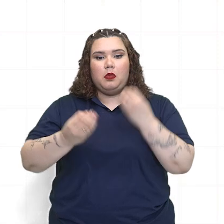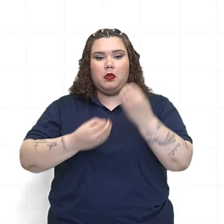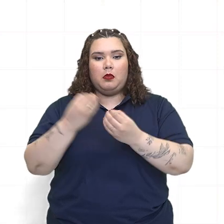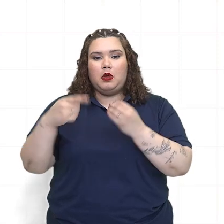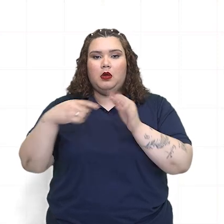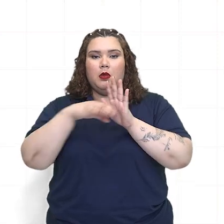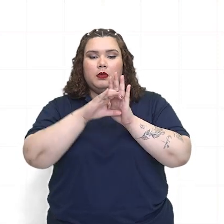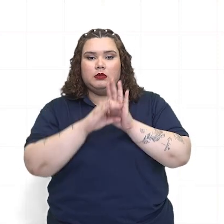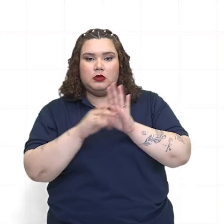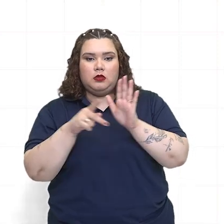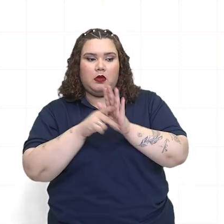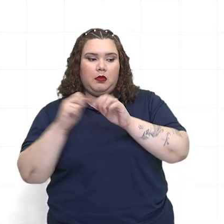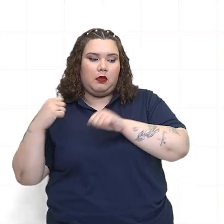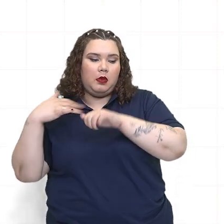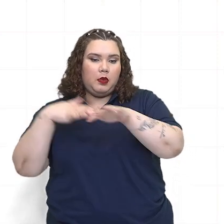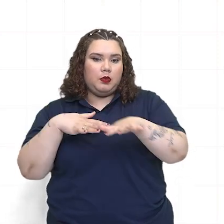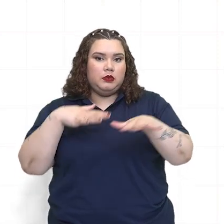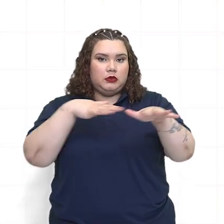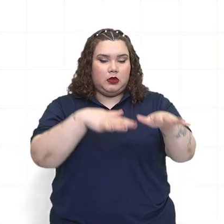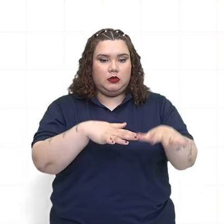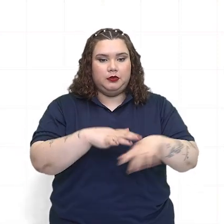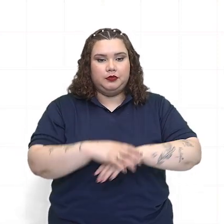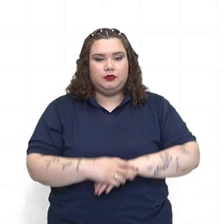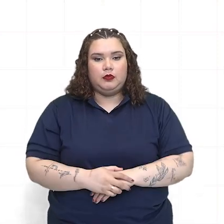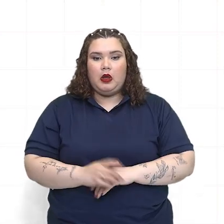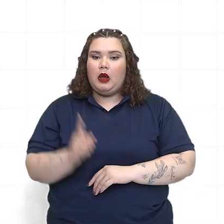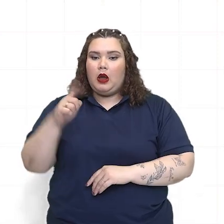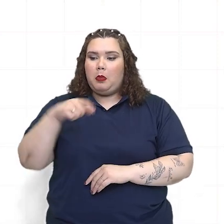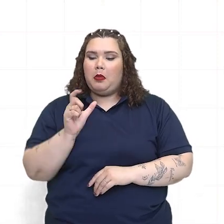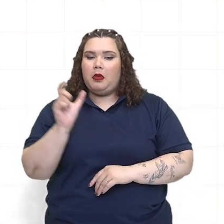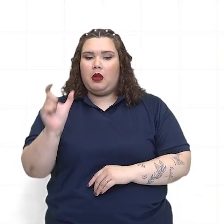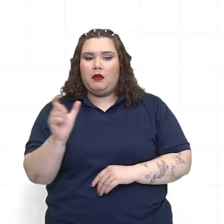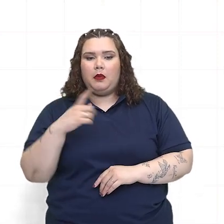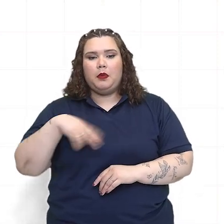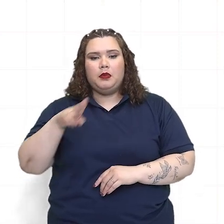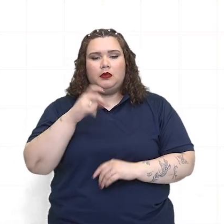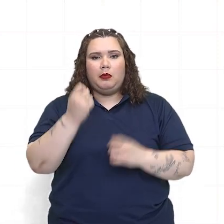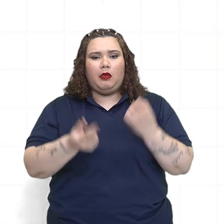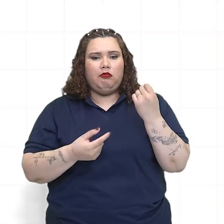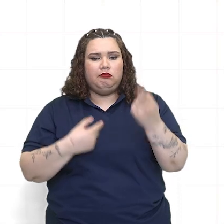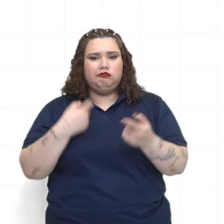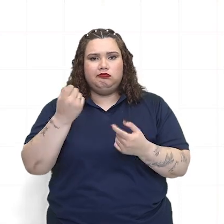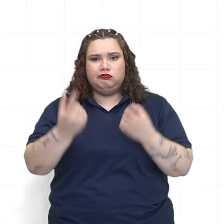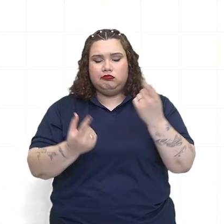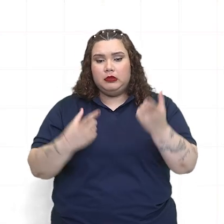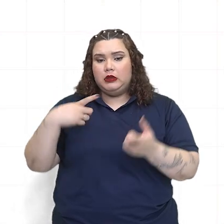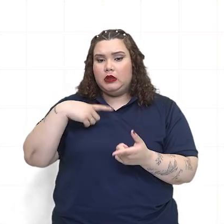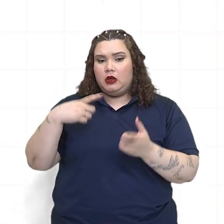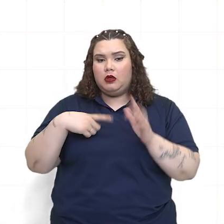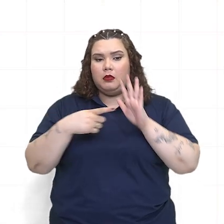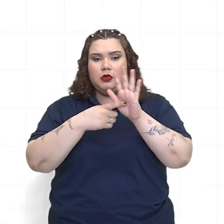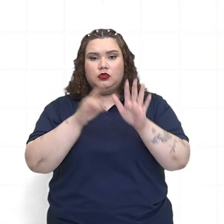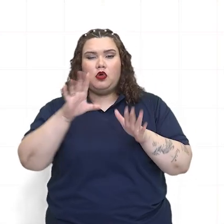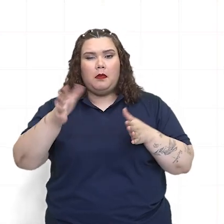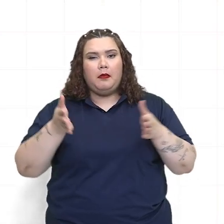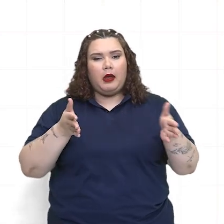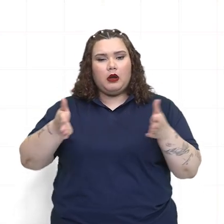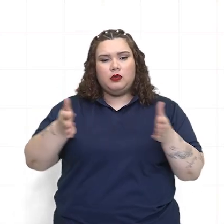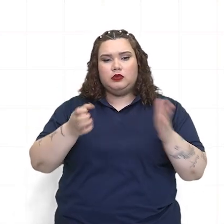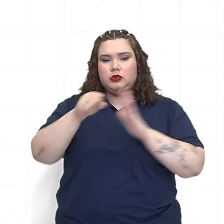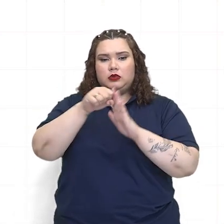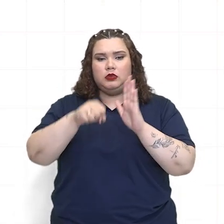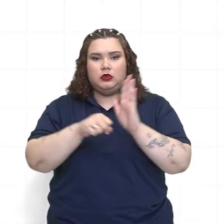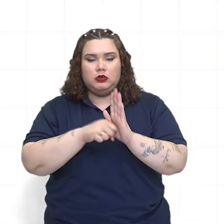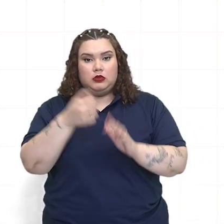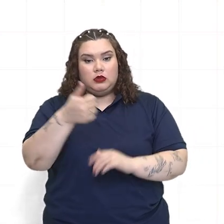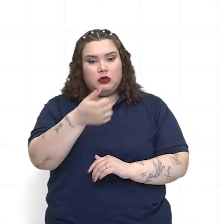o conceito das cruzadas, tá? Então, é um termo que aparece de forma esporádica apenas em meados